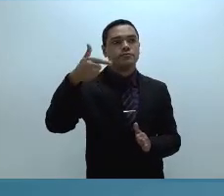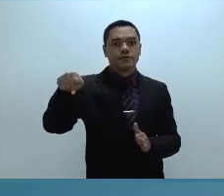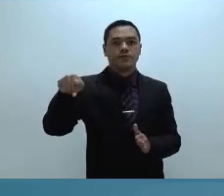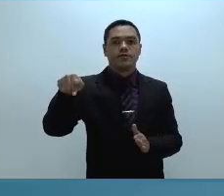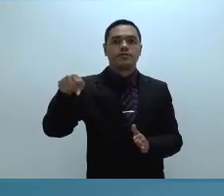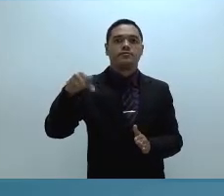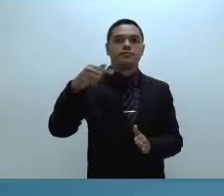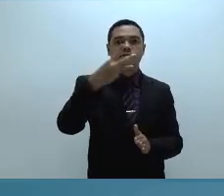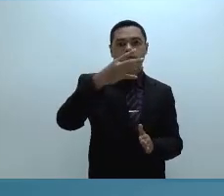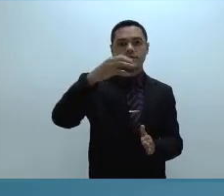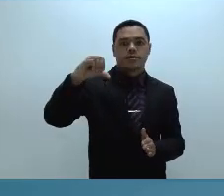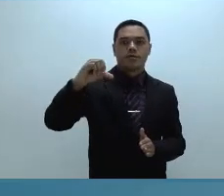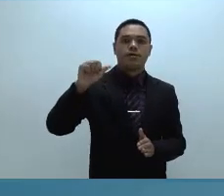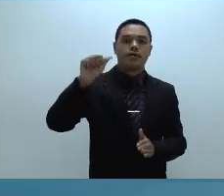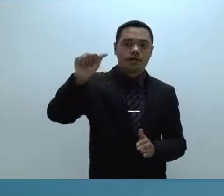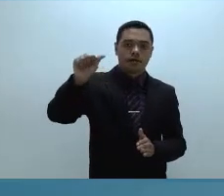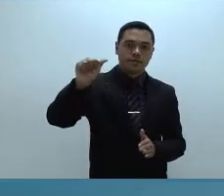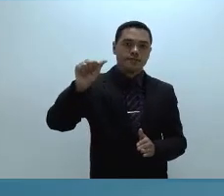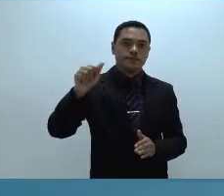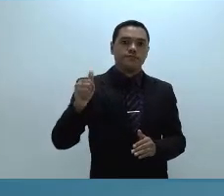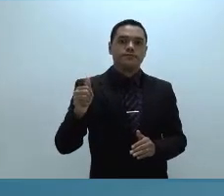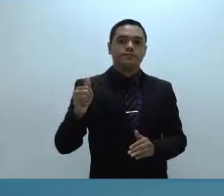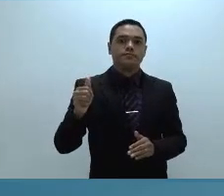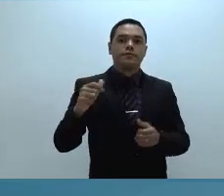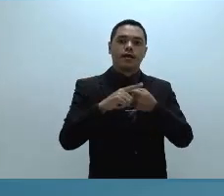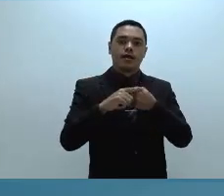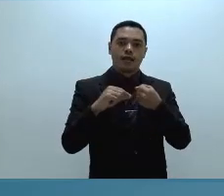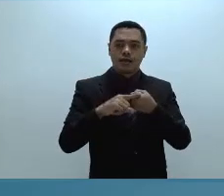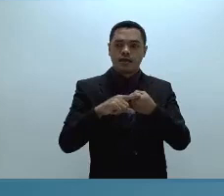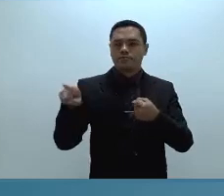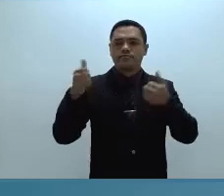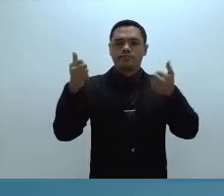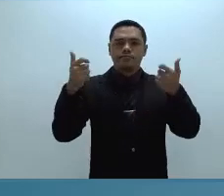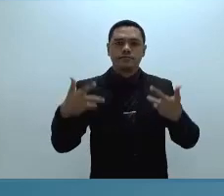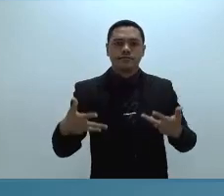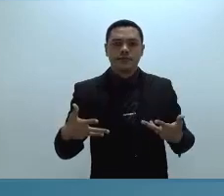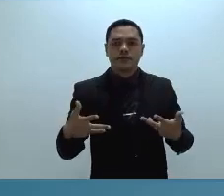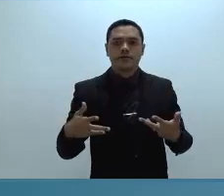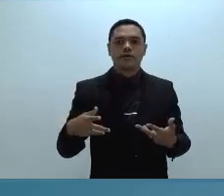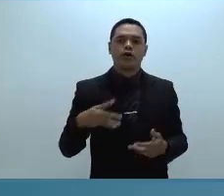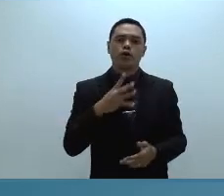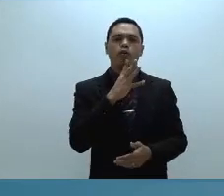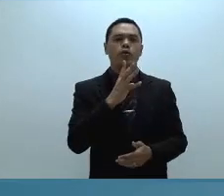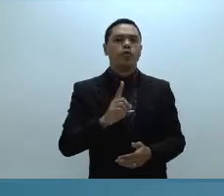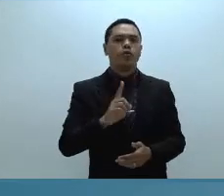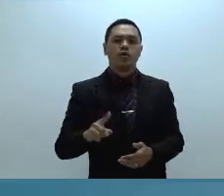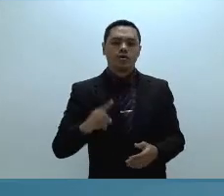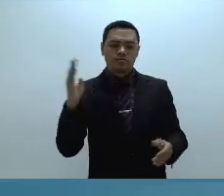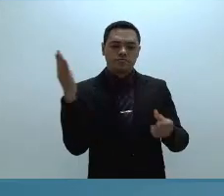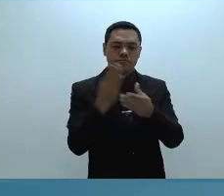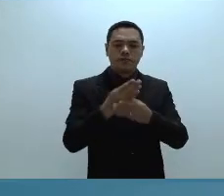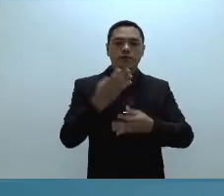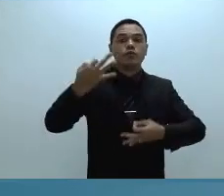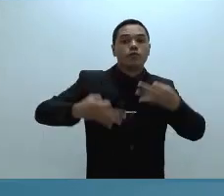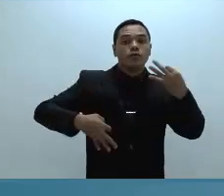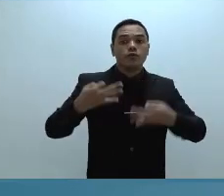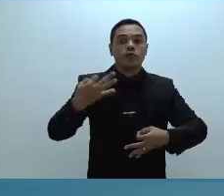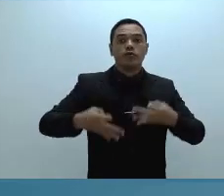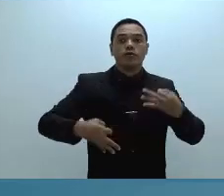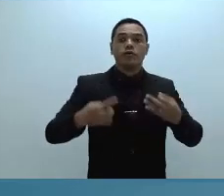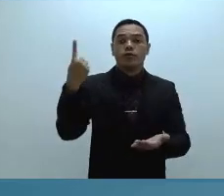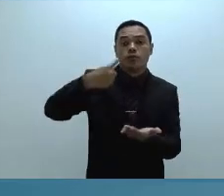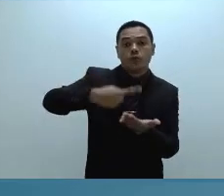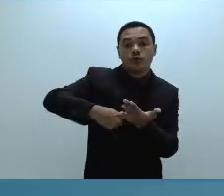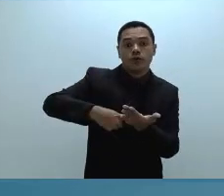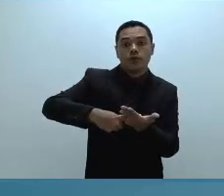27039-A, ao contrário do que afirma o interpretante, não reconheceu o trânsito em julgado do acordo que lhe